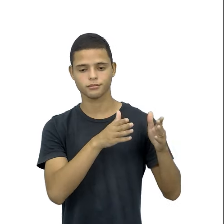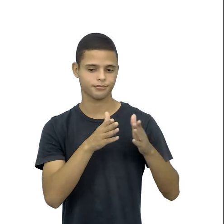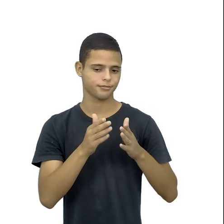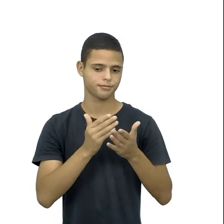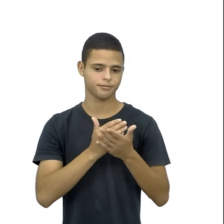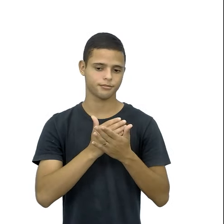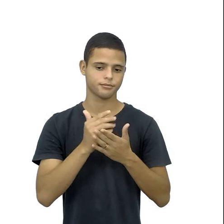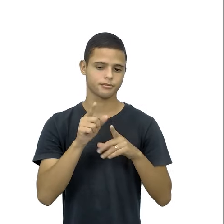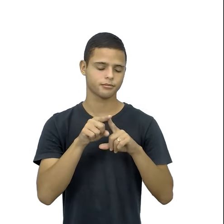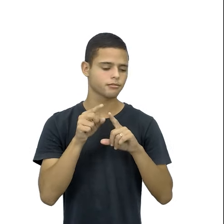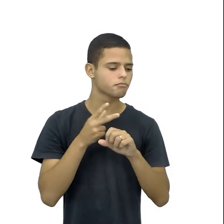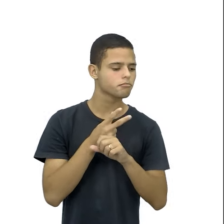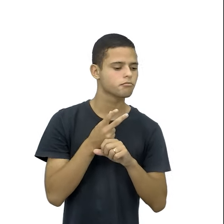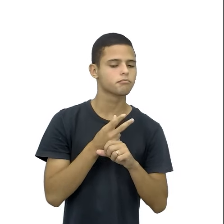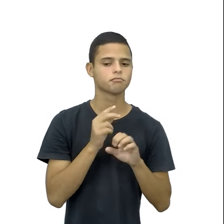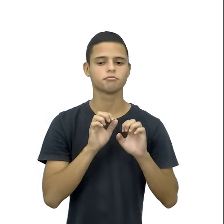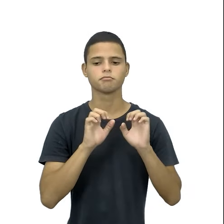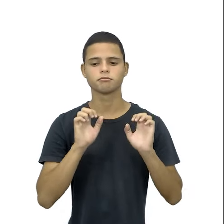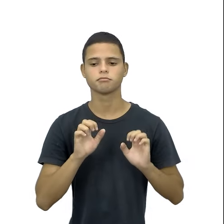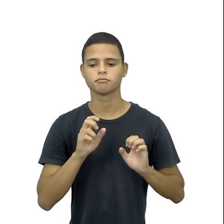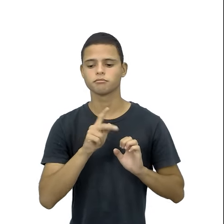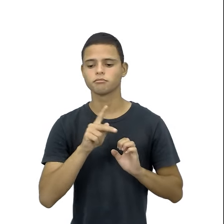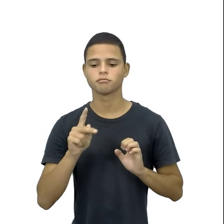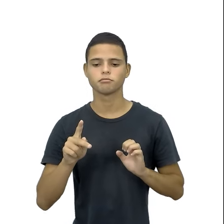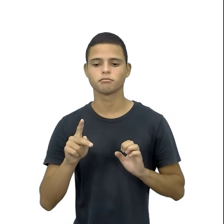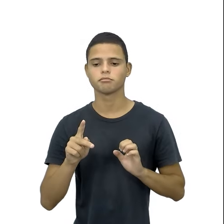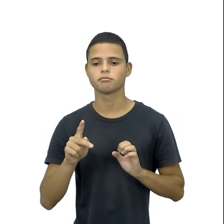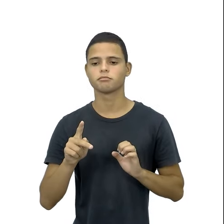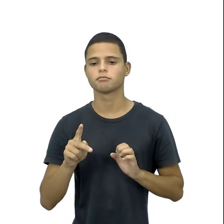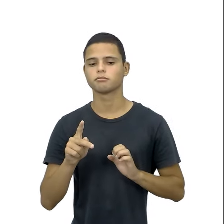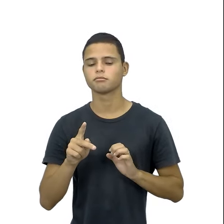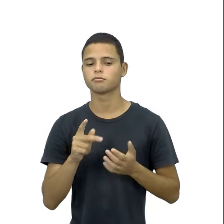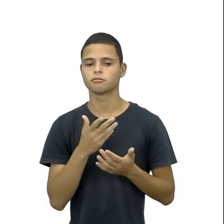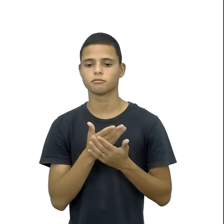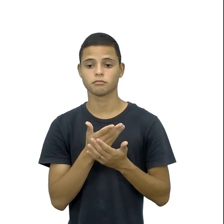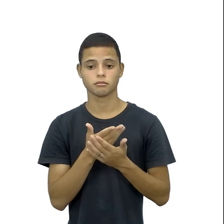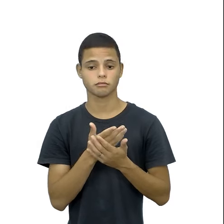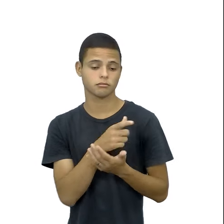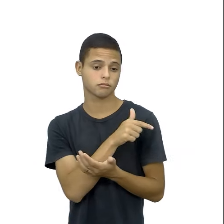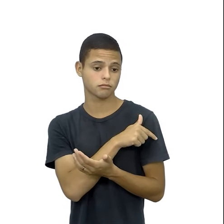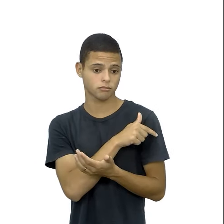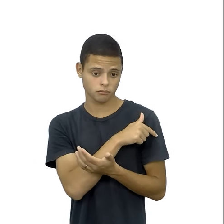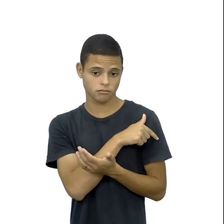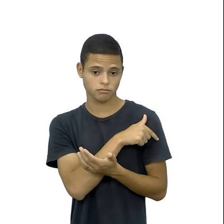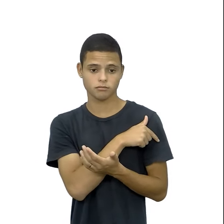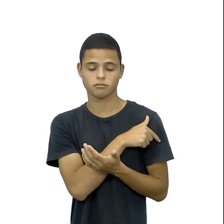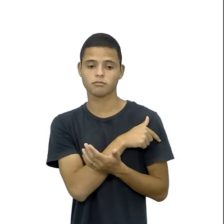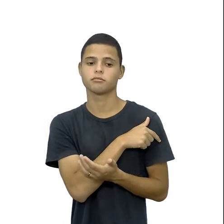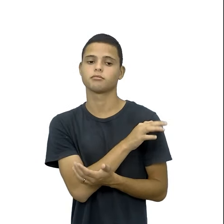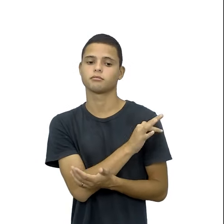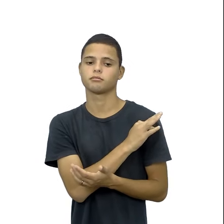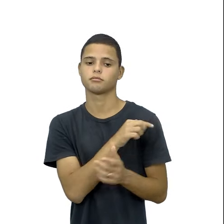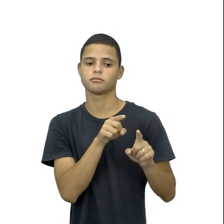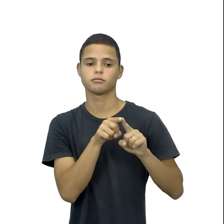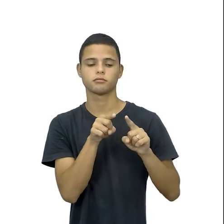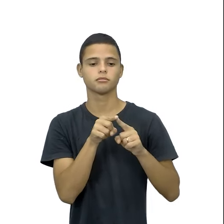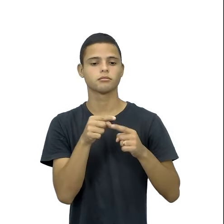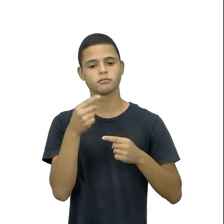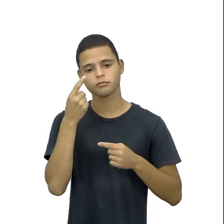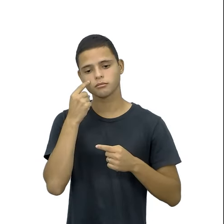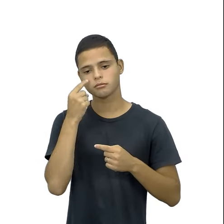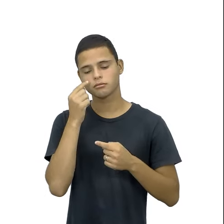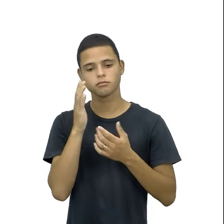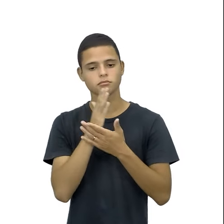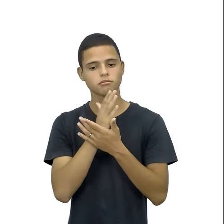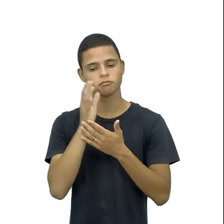começo, exploramos a estrutura didático-pedagógica em uma aula da SA1 do 7º ano do ensino fundamental e discutimos a resolução